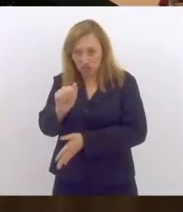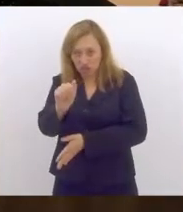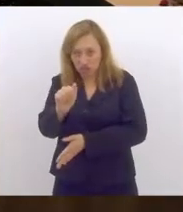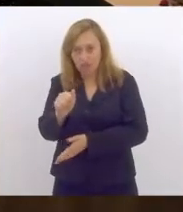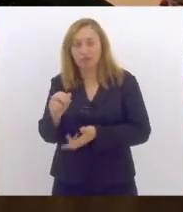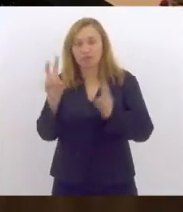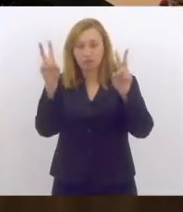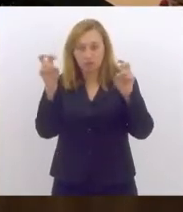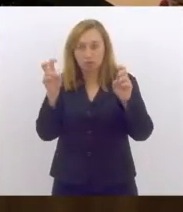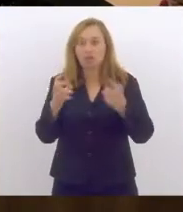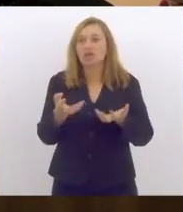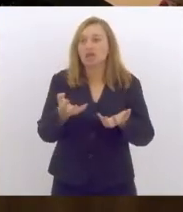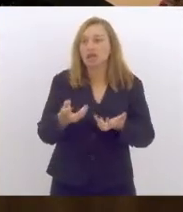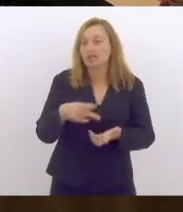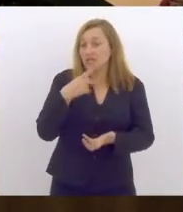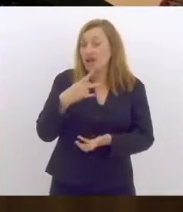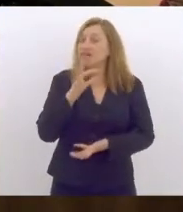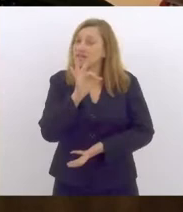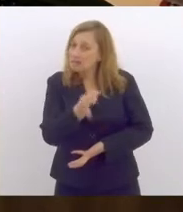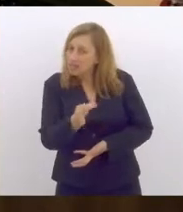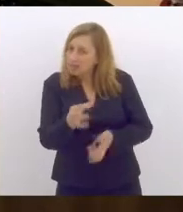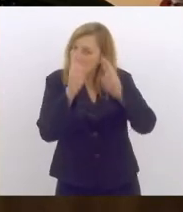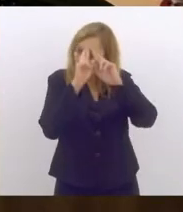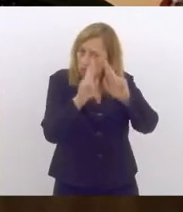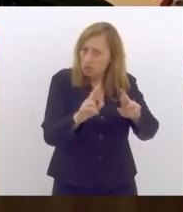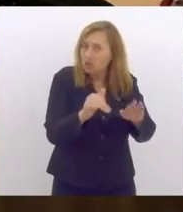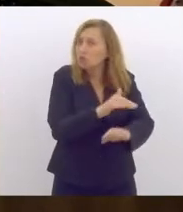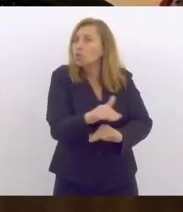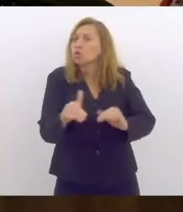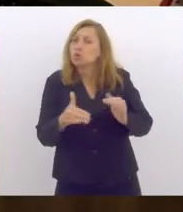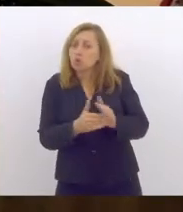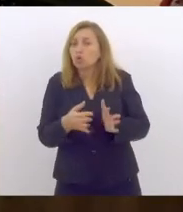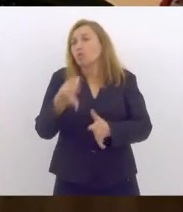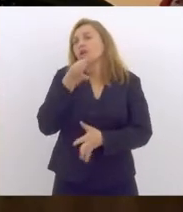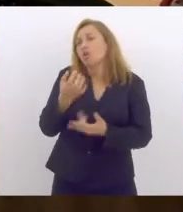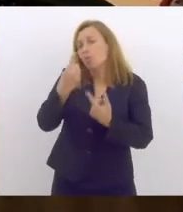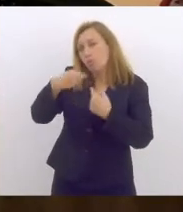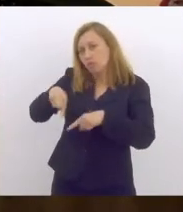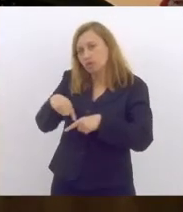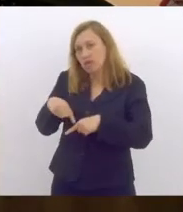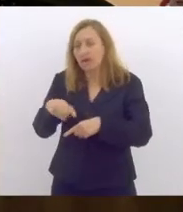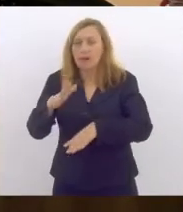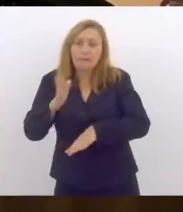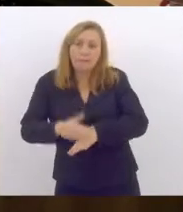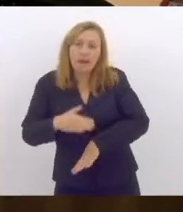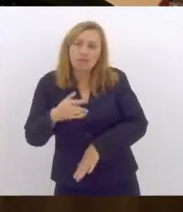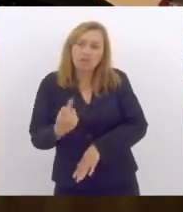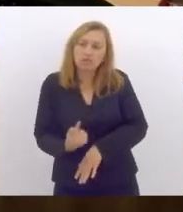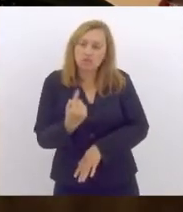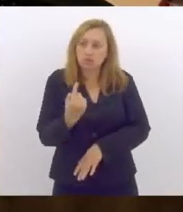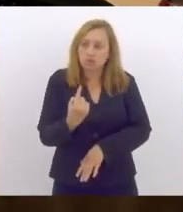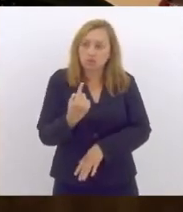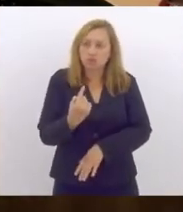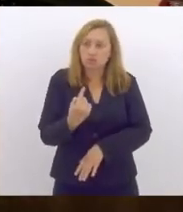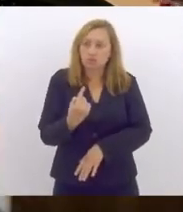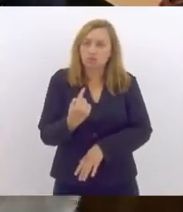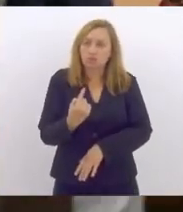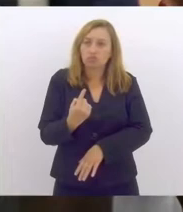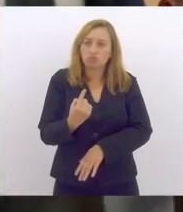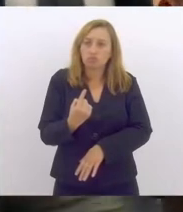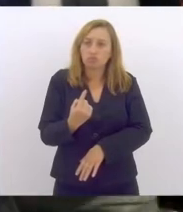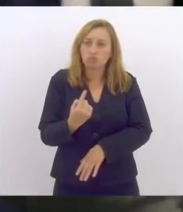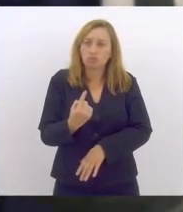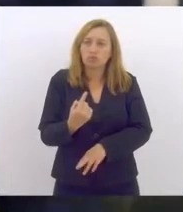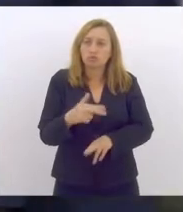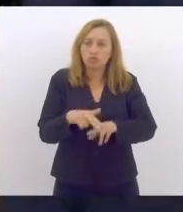Queria dizer que isso, obviamente, respeitando todas as opiniões contrárias, seria mais um ataque do Estado do Rio de Janeiro à atração